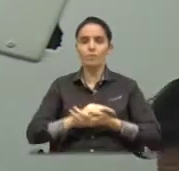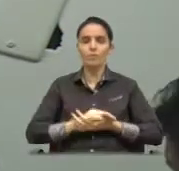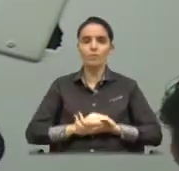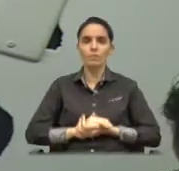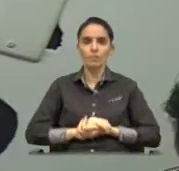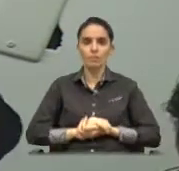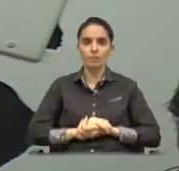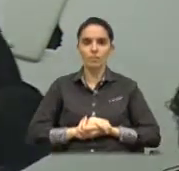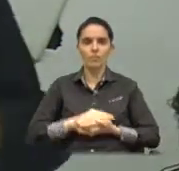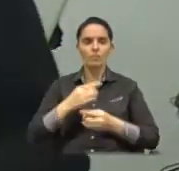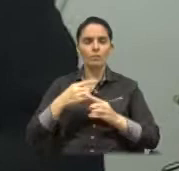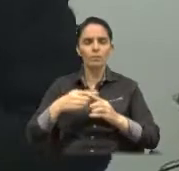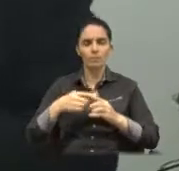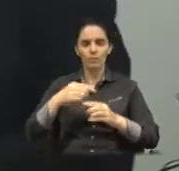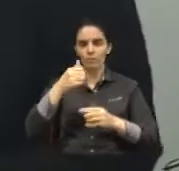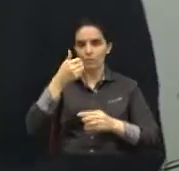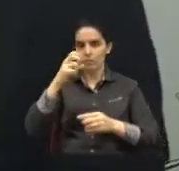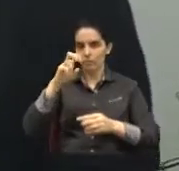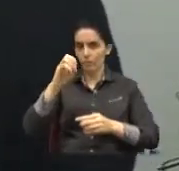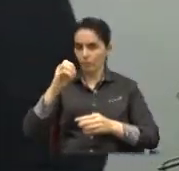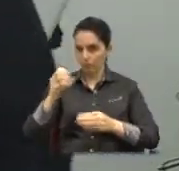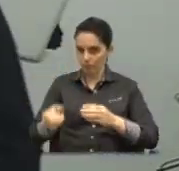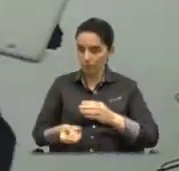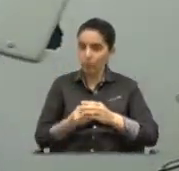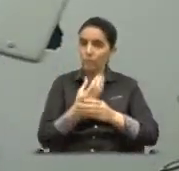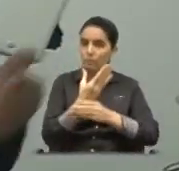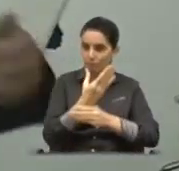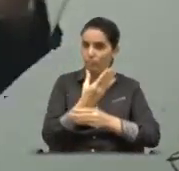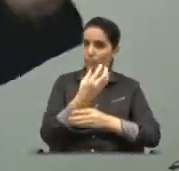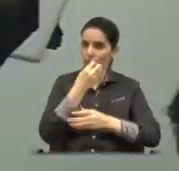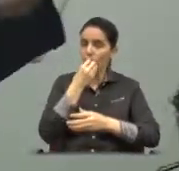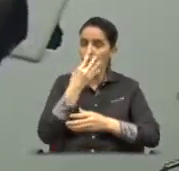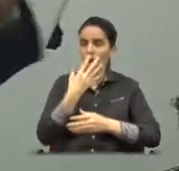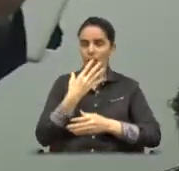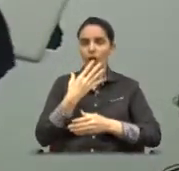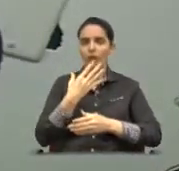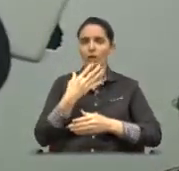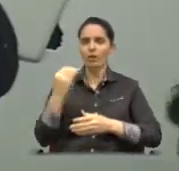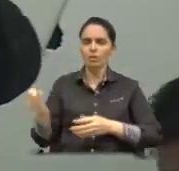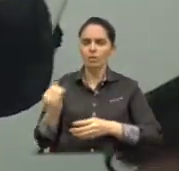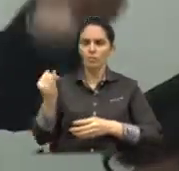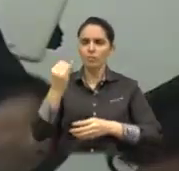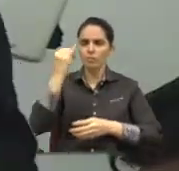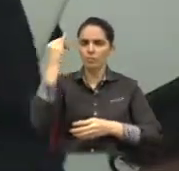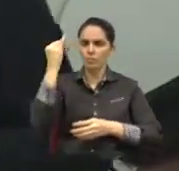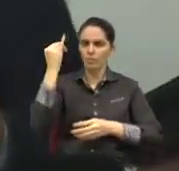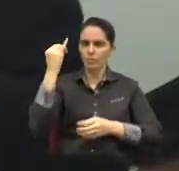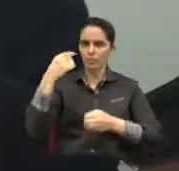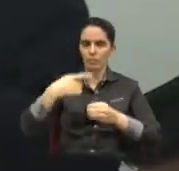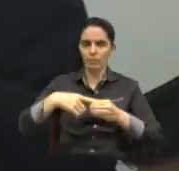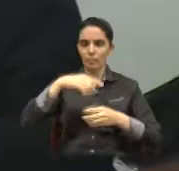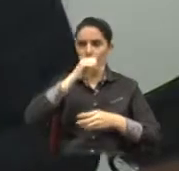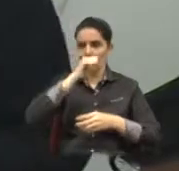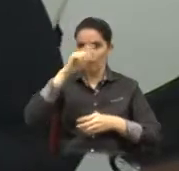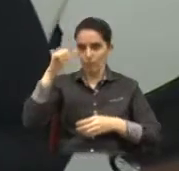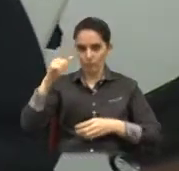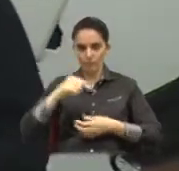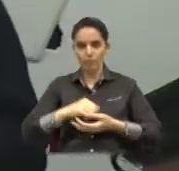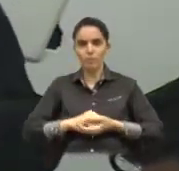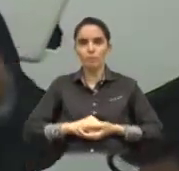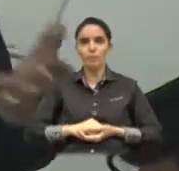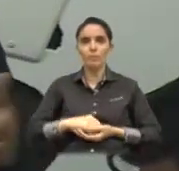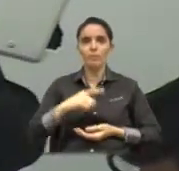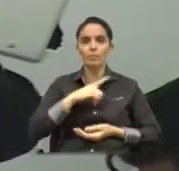data muito importante para a cidade de Limeira. Apesar do tempo, porque existem muitas